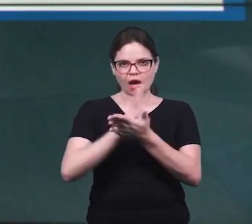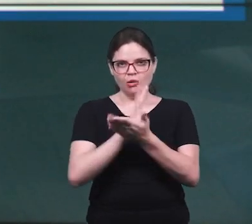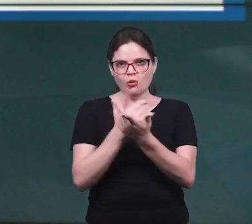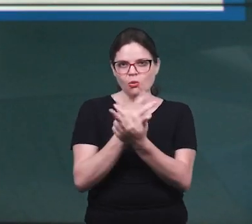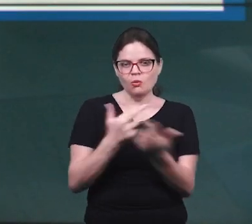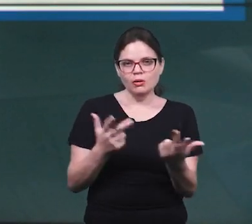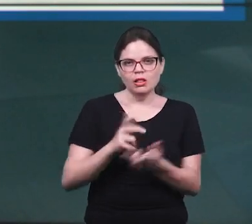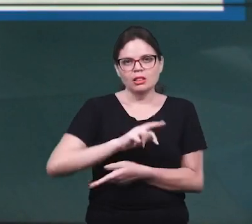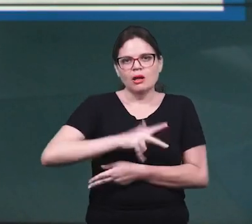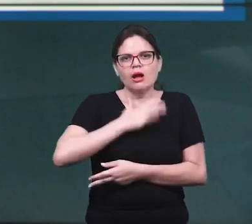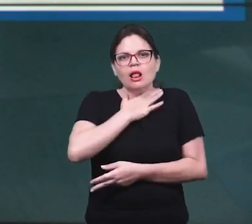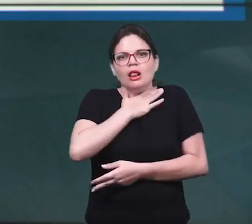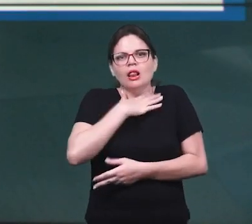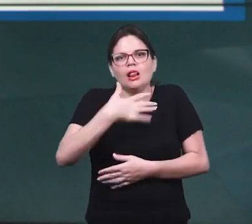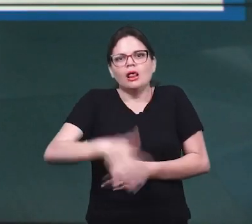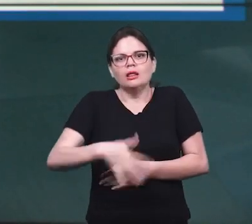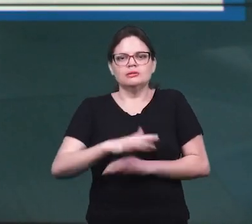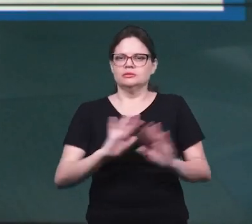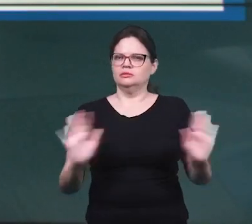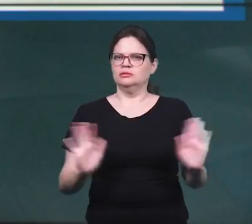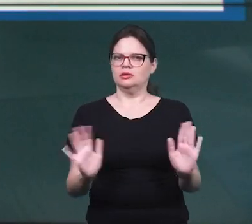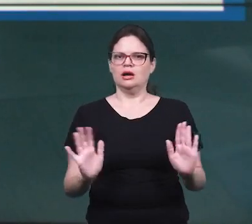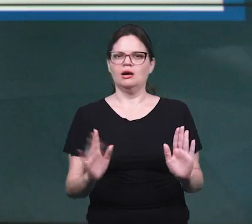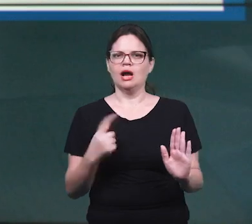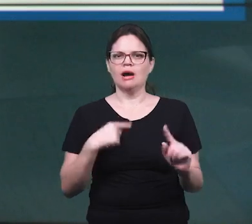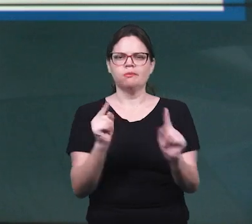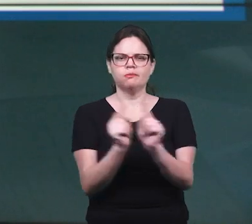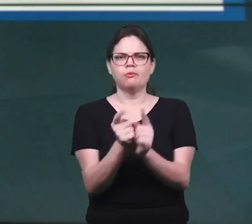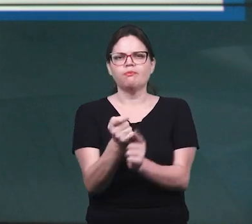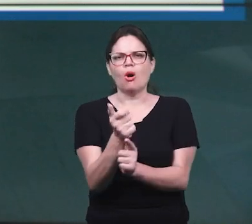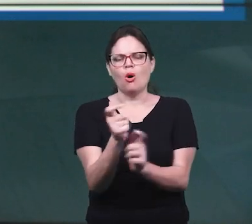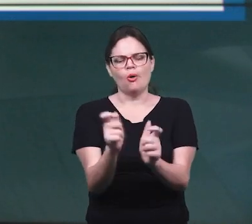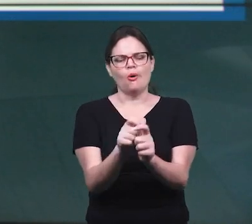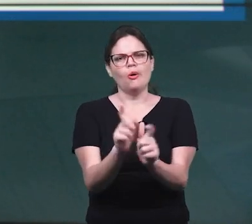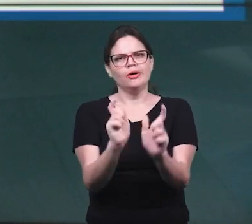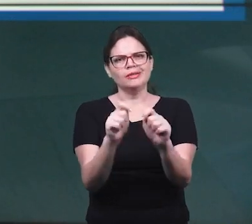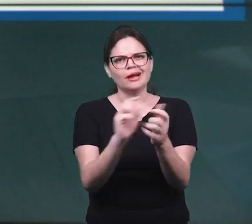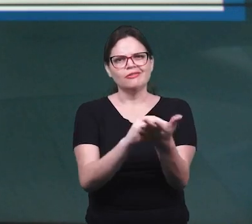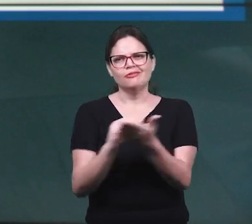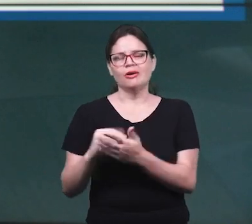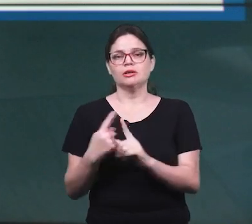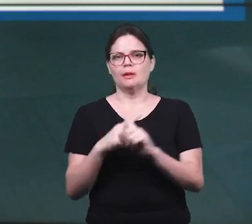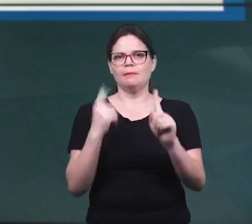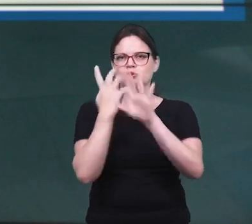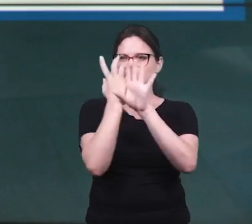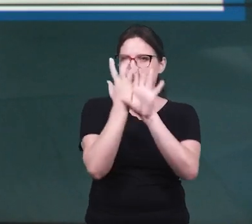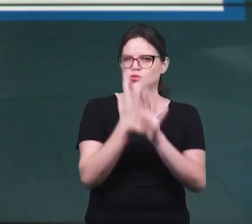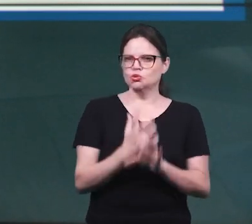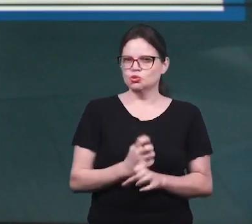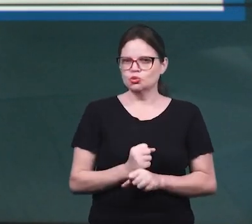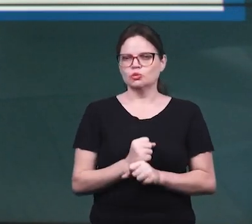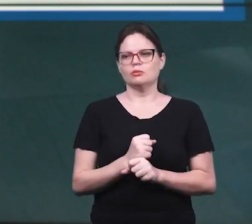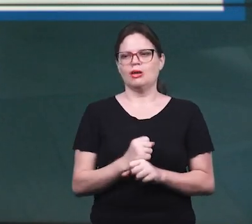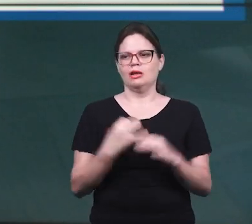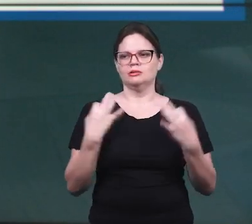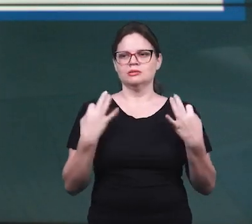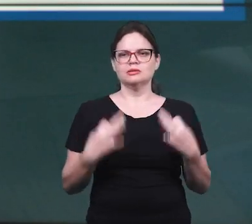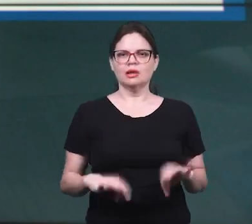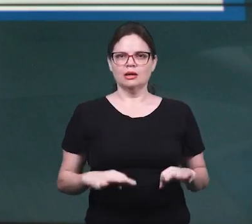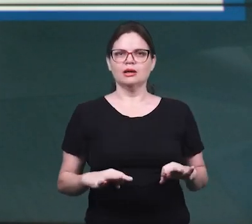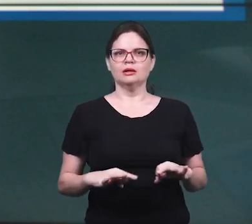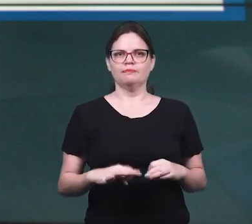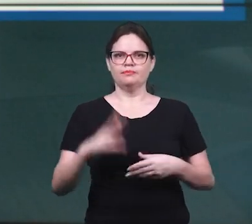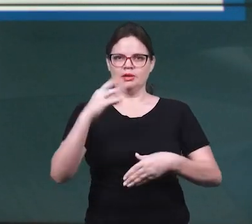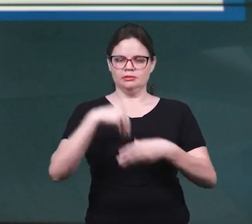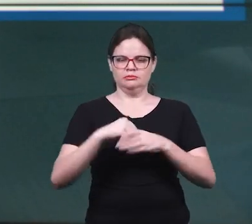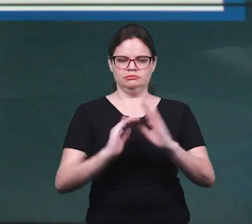não seja a maior parte, que seja a menor parte, mas calculadamente feito dentro de